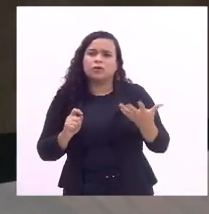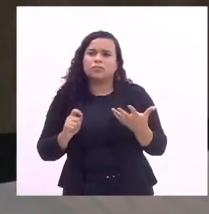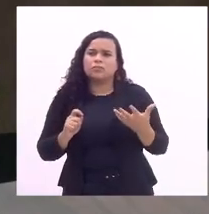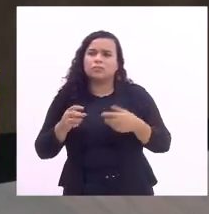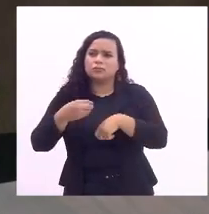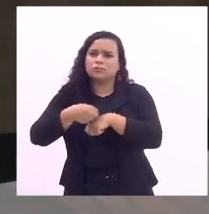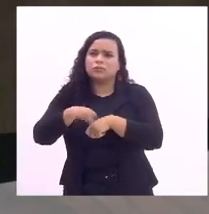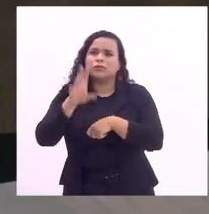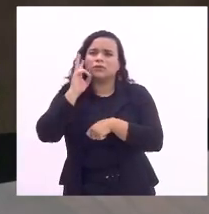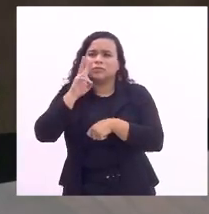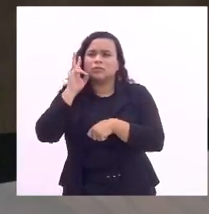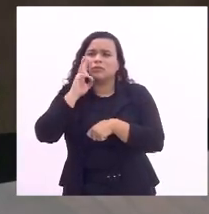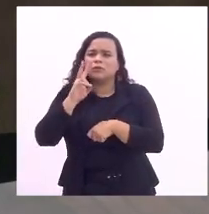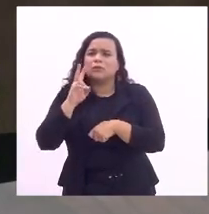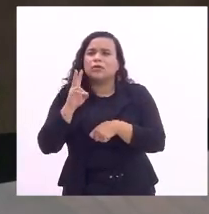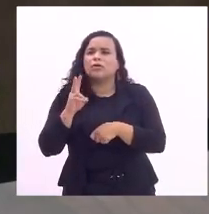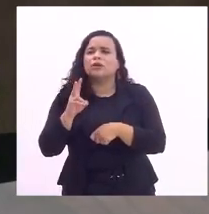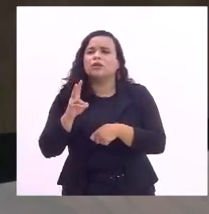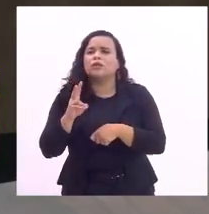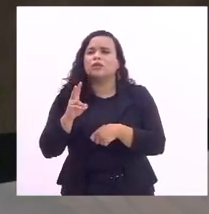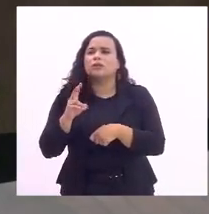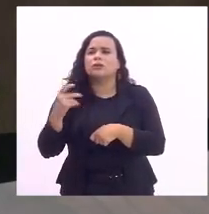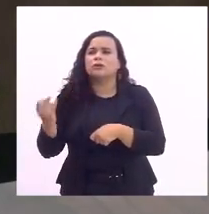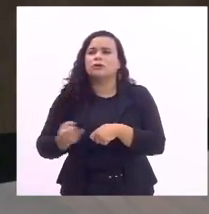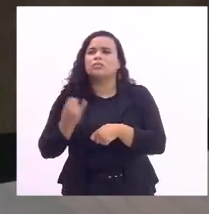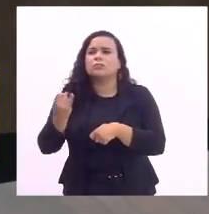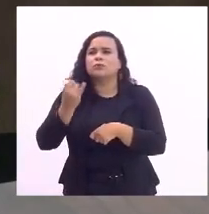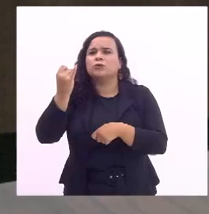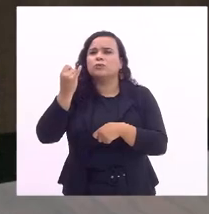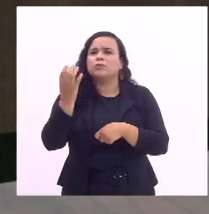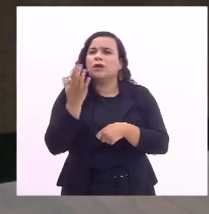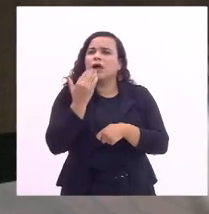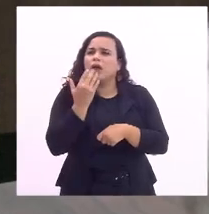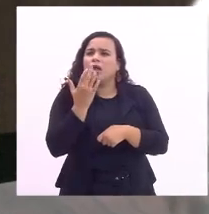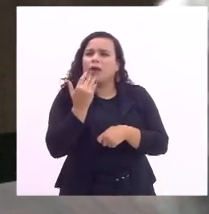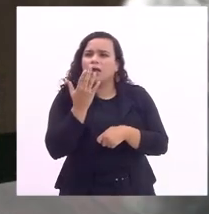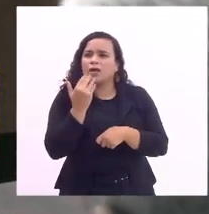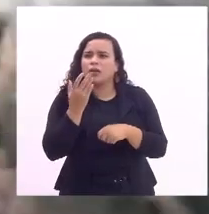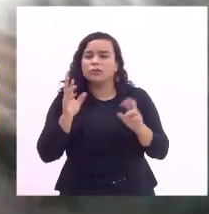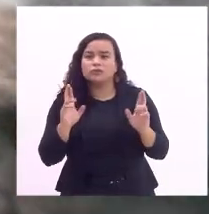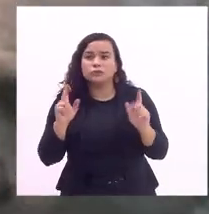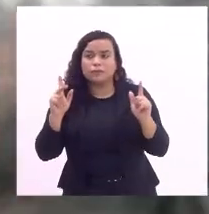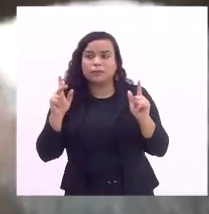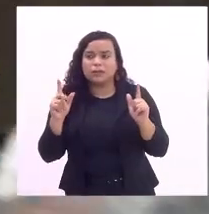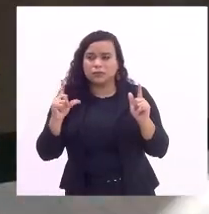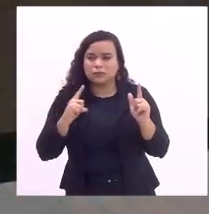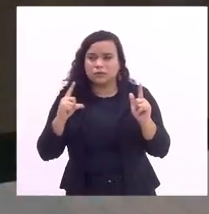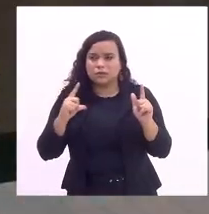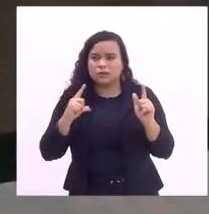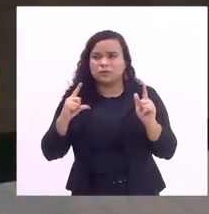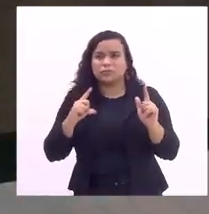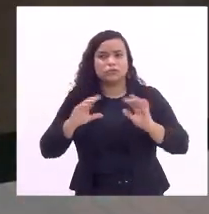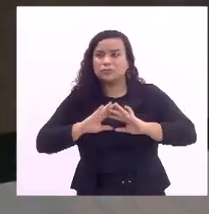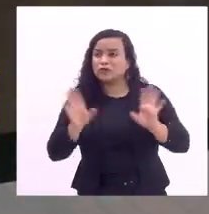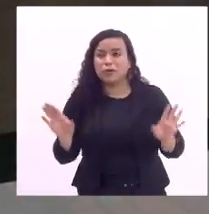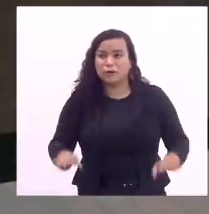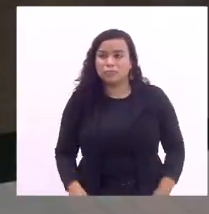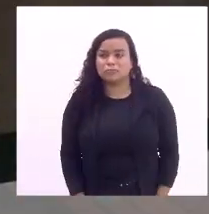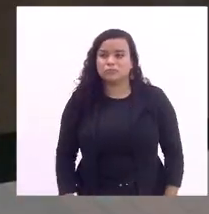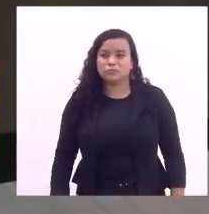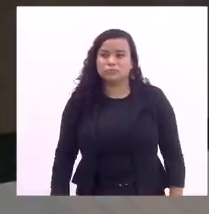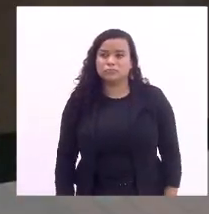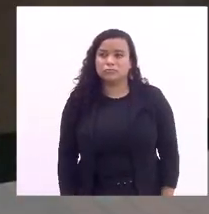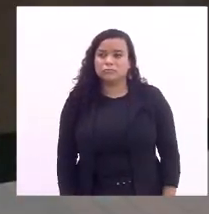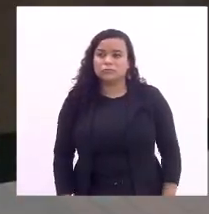ressaltar que não é a importância de uma alimentação diferenciada. É só isso.